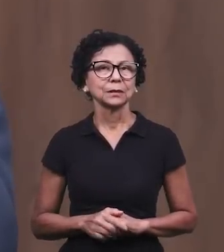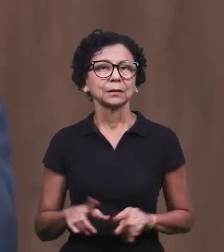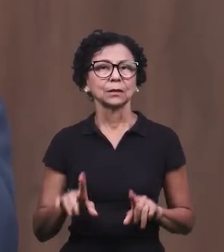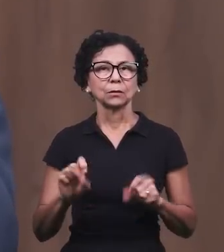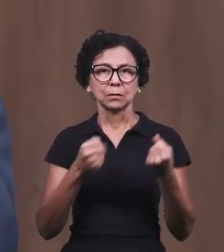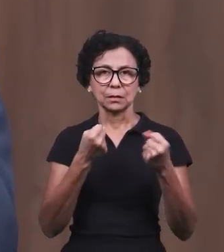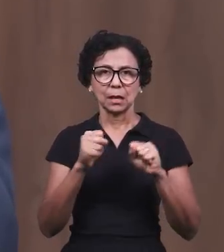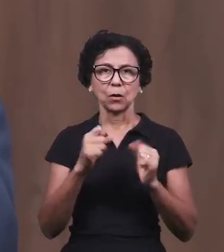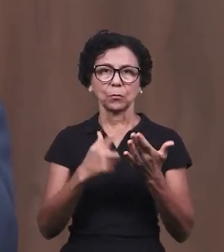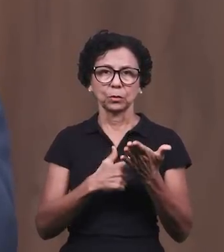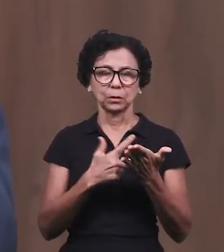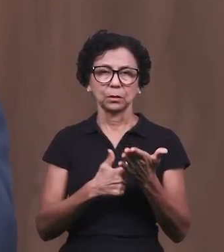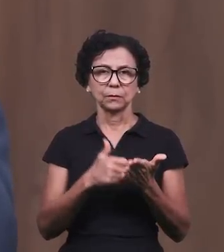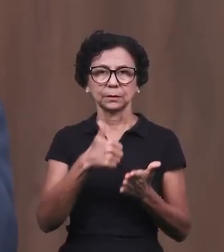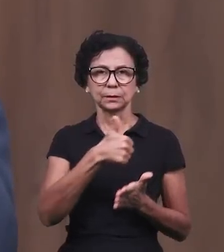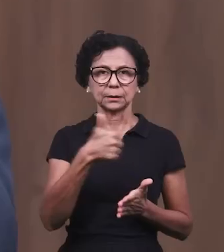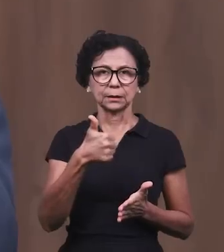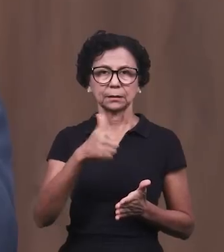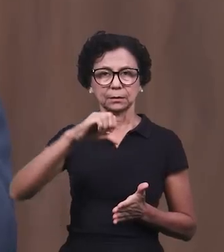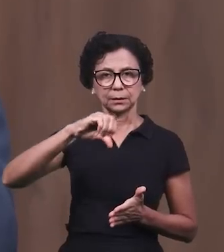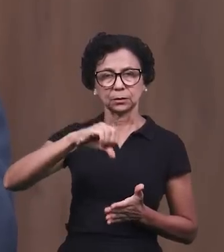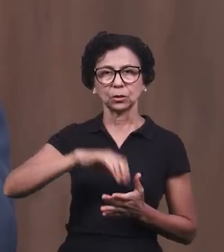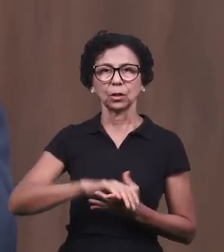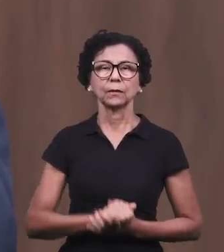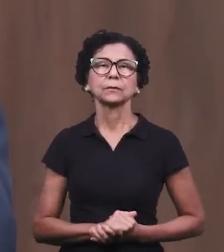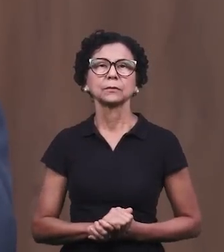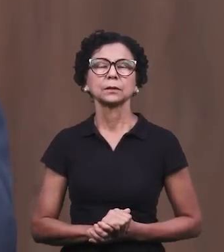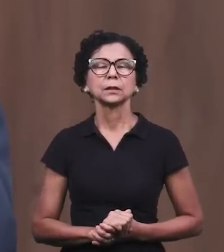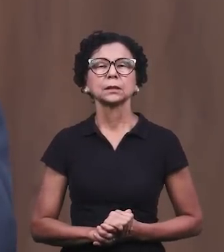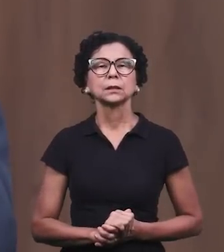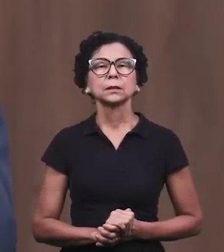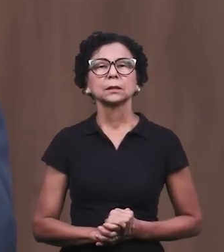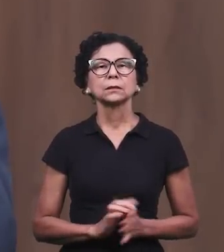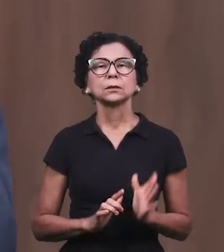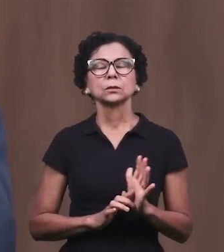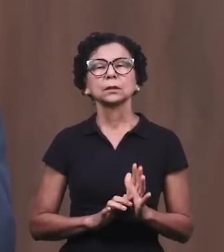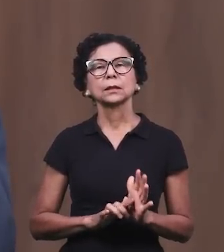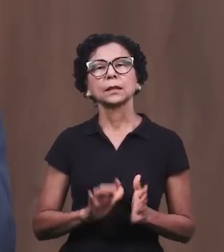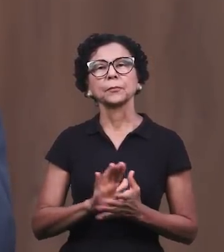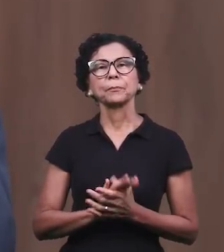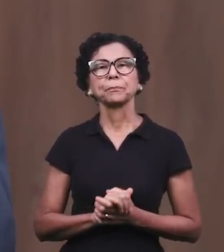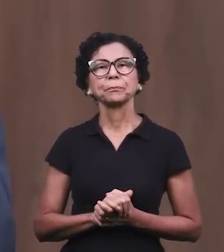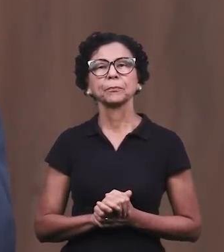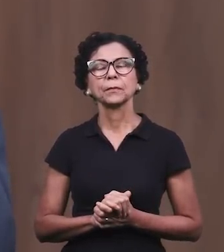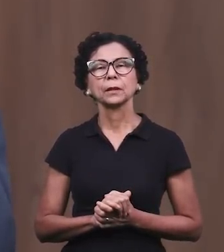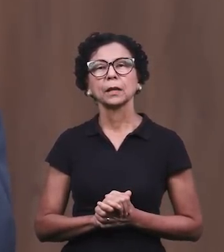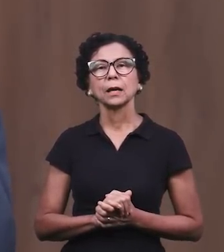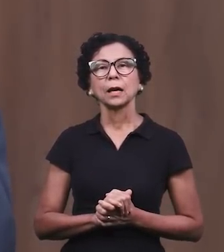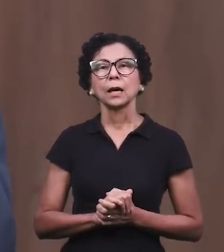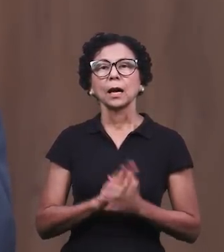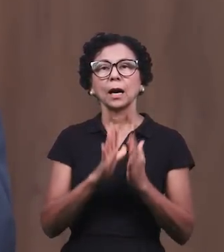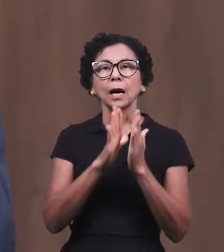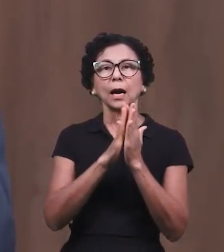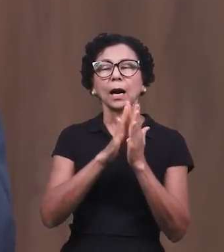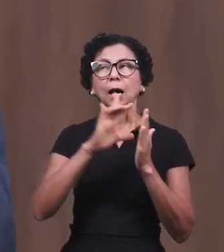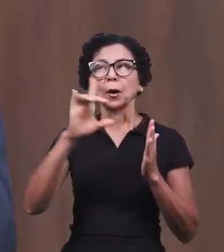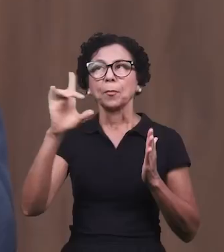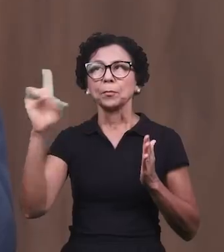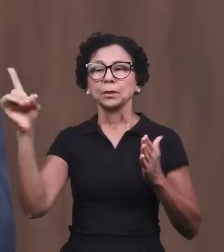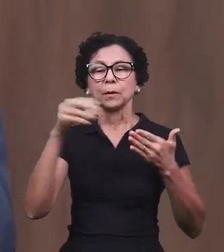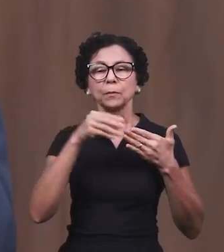no Salmo 119, que diz assim, lâmpada para os meus pés é a tua palavra